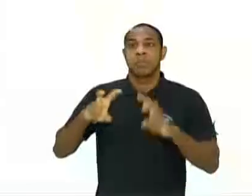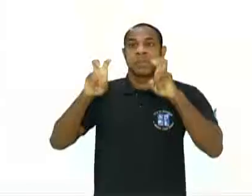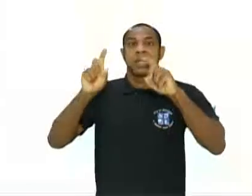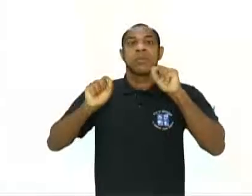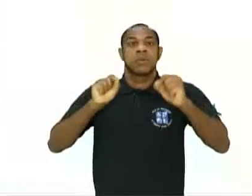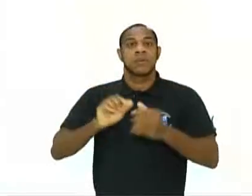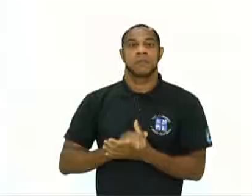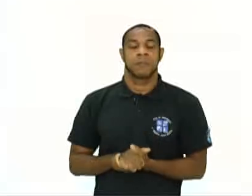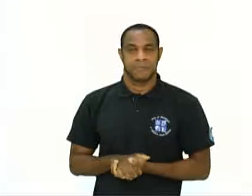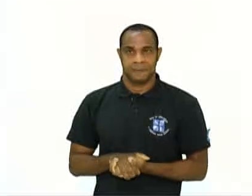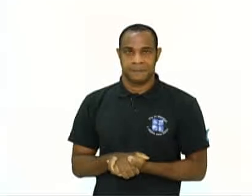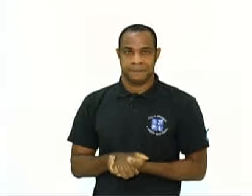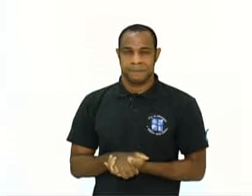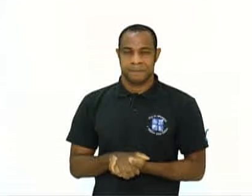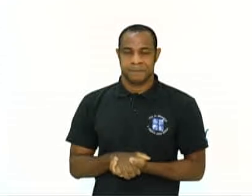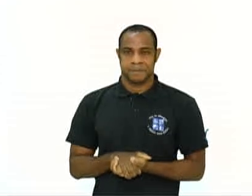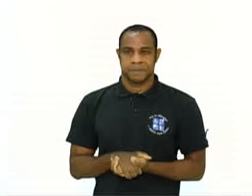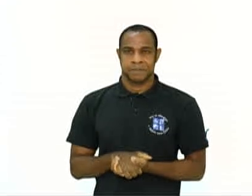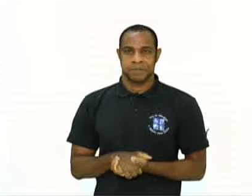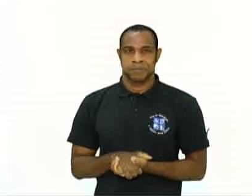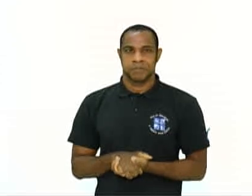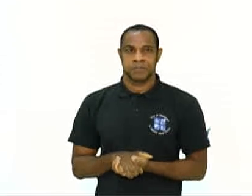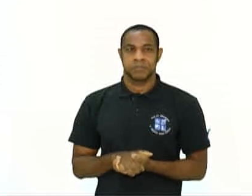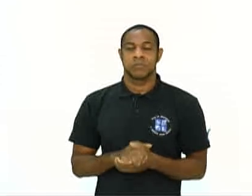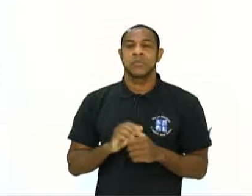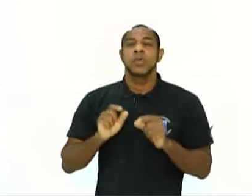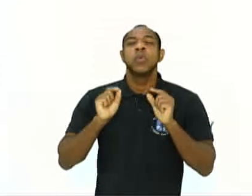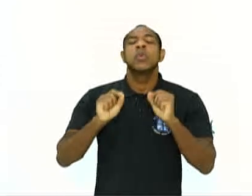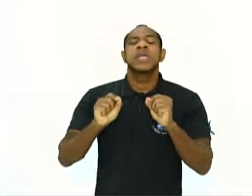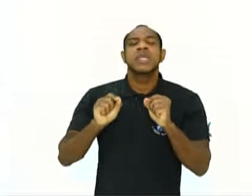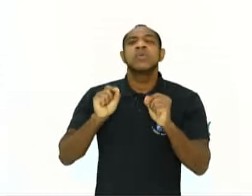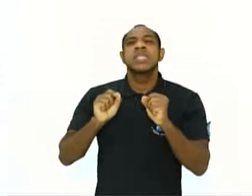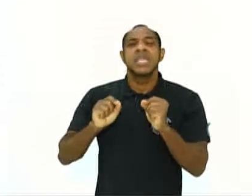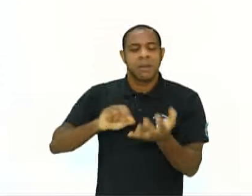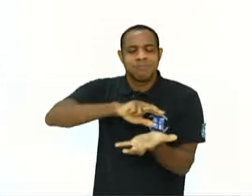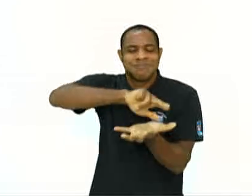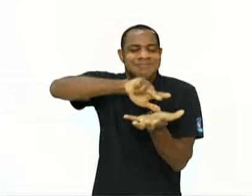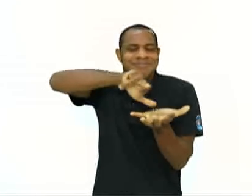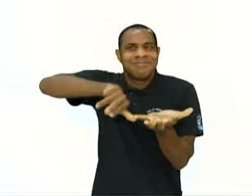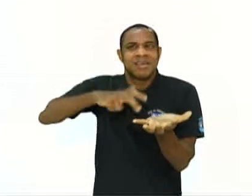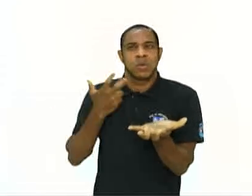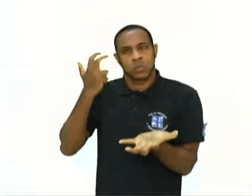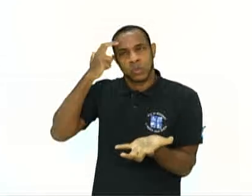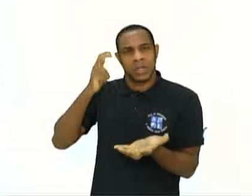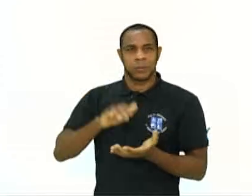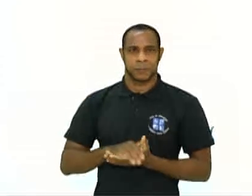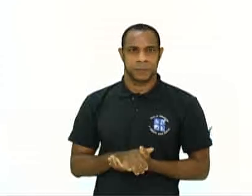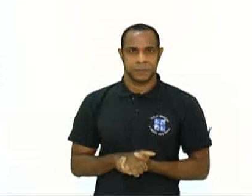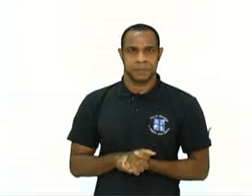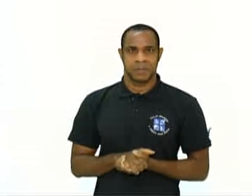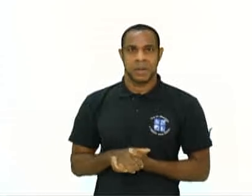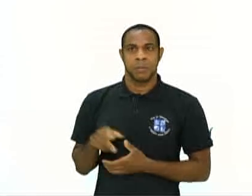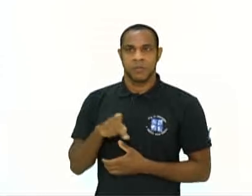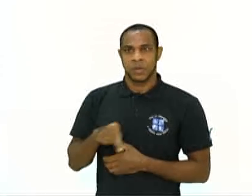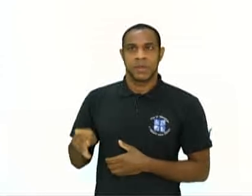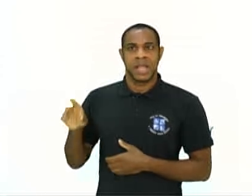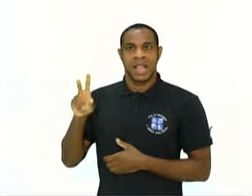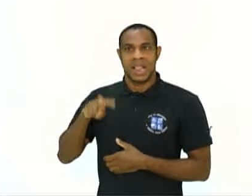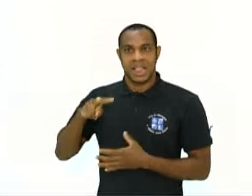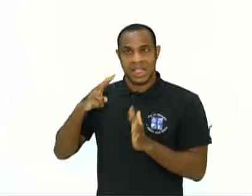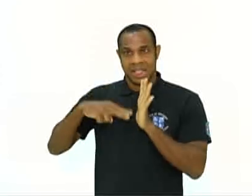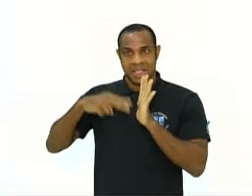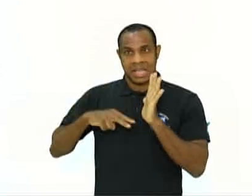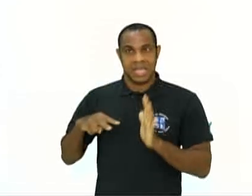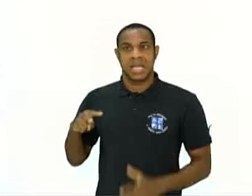é What is Cultural Diversity? O que é diversidade cultural? O texto diz assim, ó, Cultural diversity refers